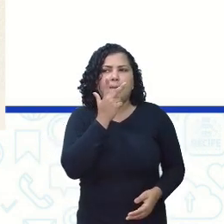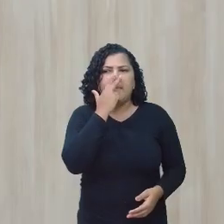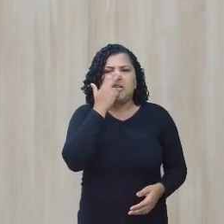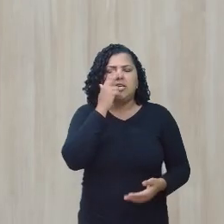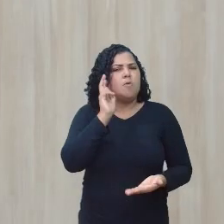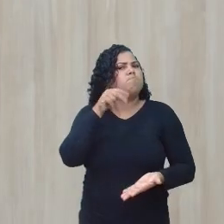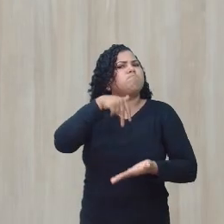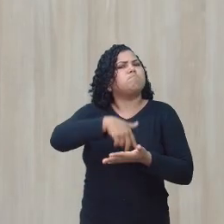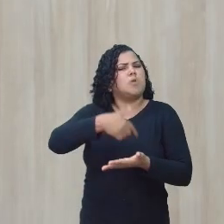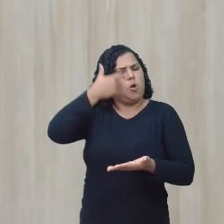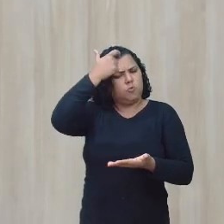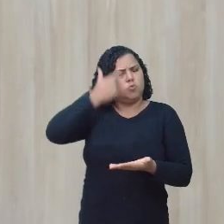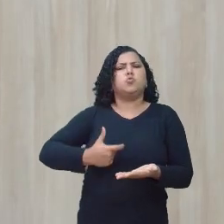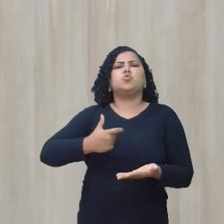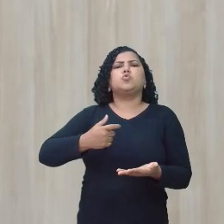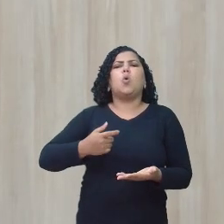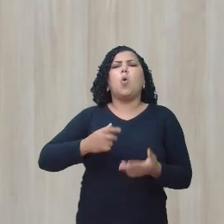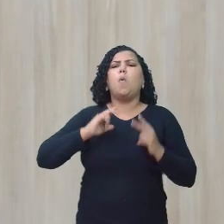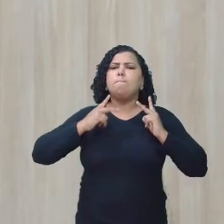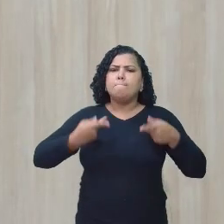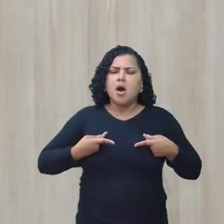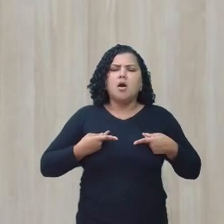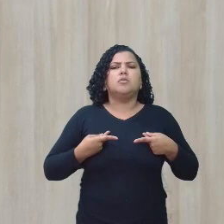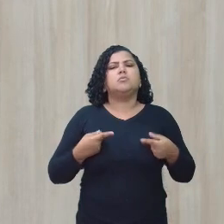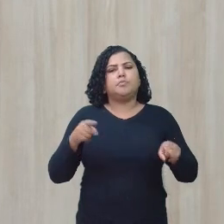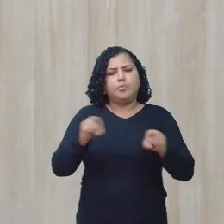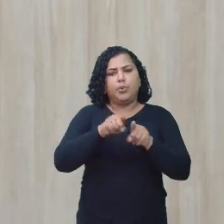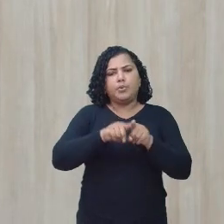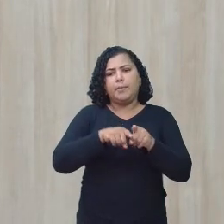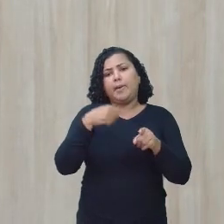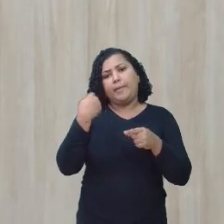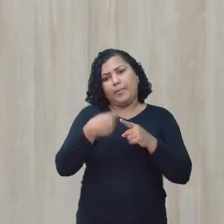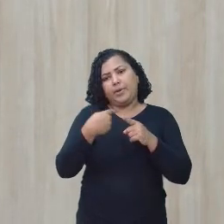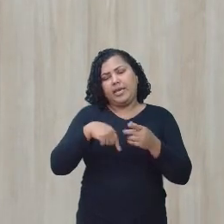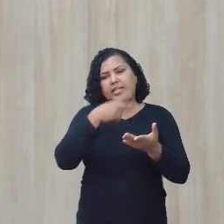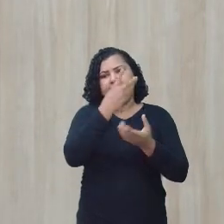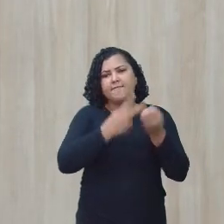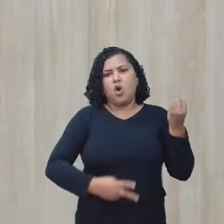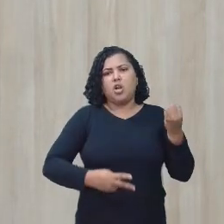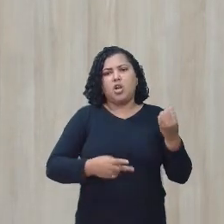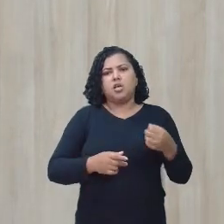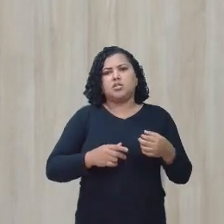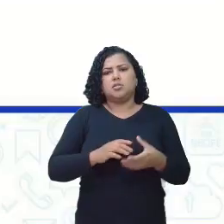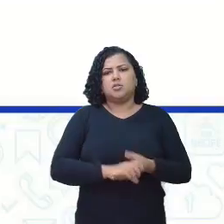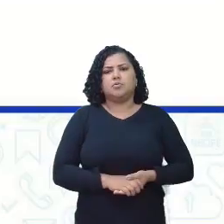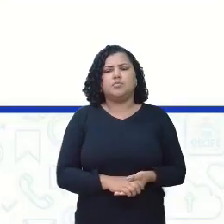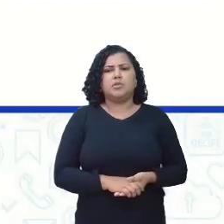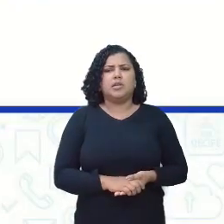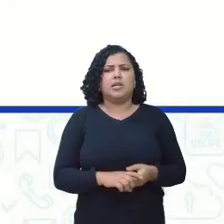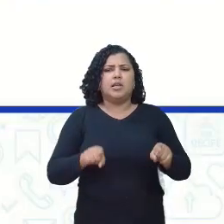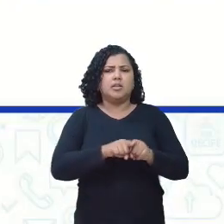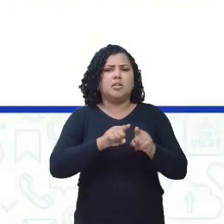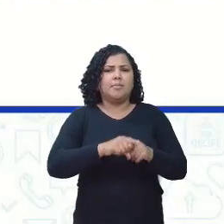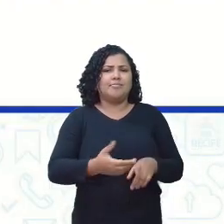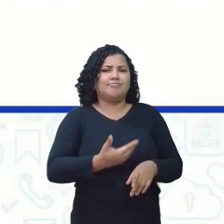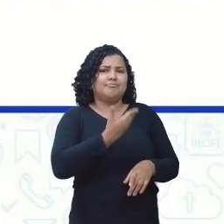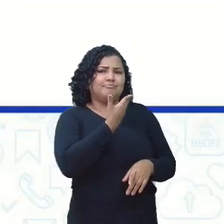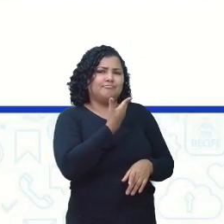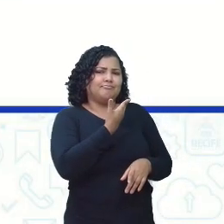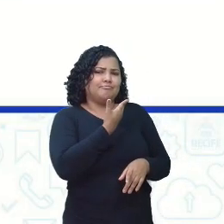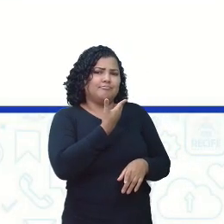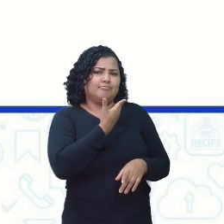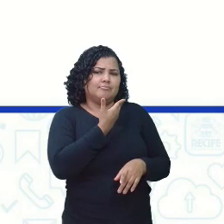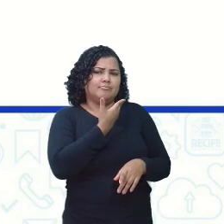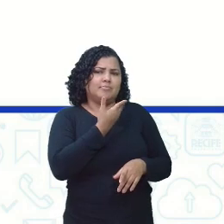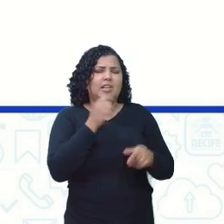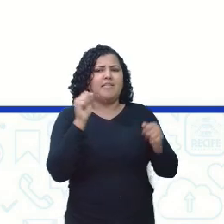que é gente, apesar de toda a violência da escravidão, né? E também o quanto esses sujeitos escravizados realizavam